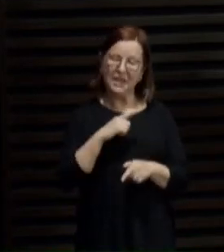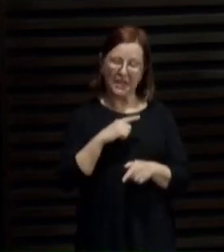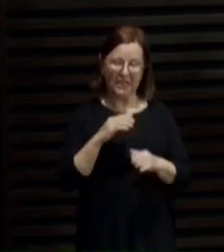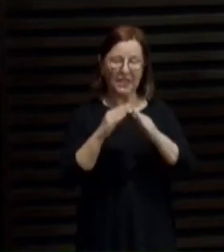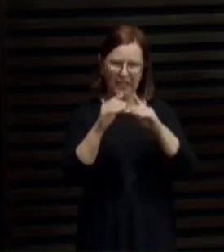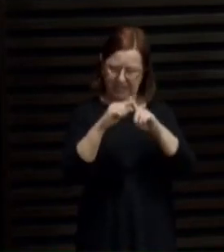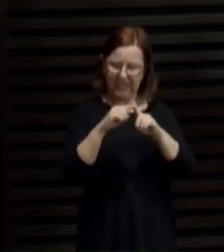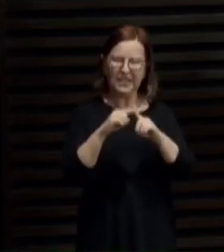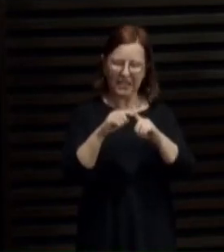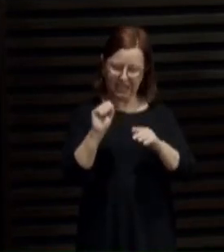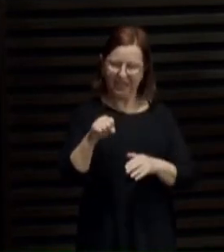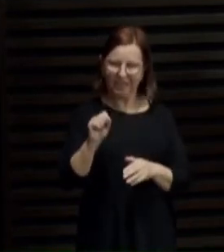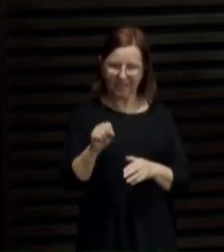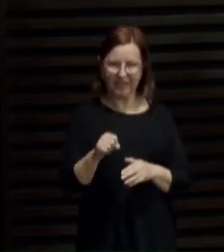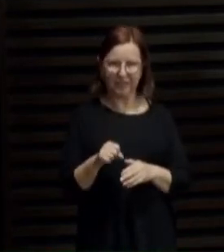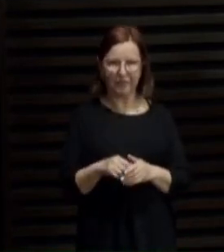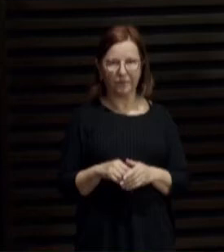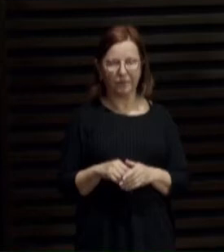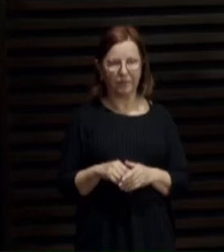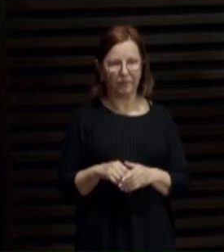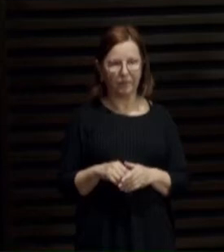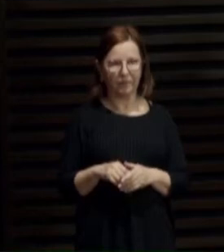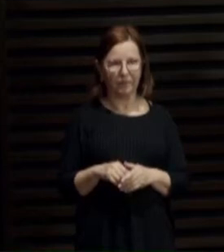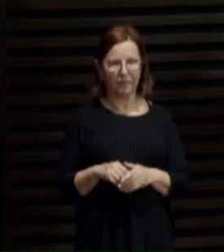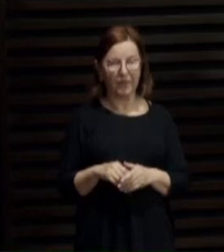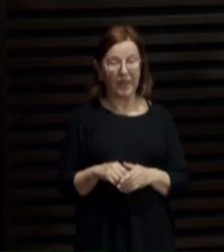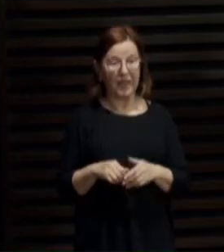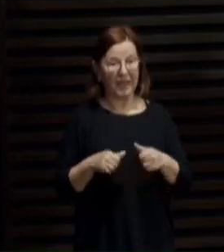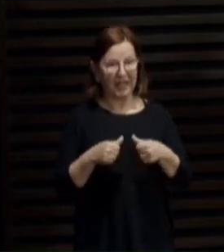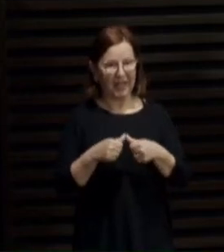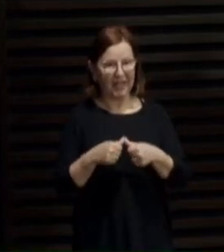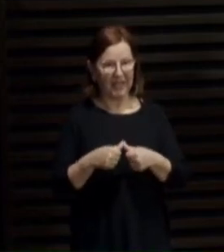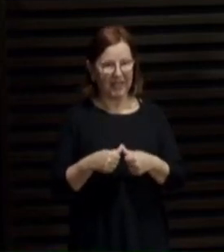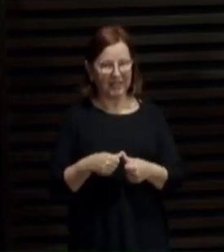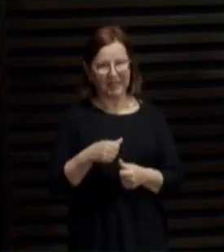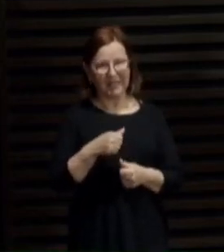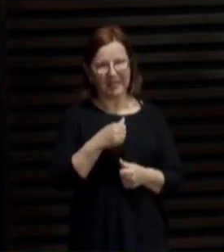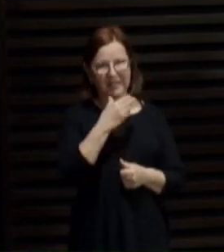E ele foi, naturalmente, ele se excluiu,